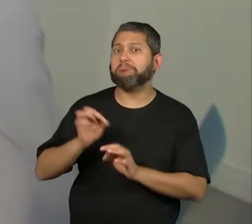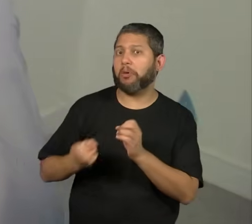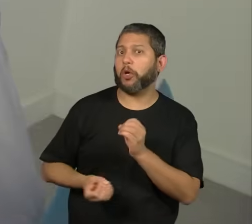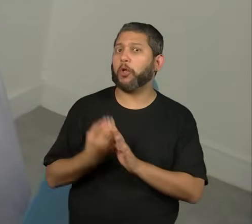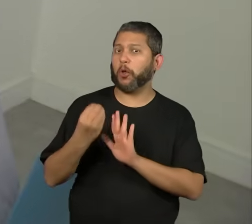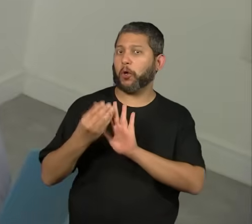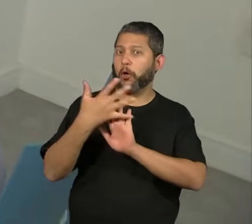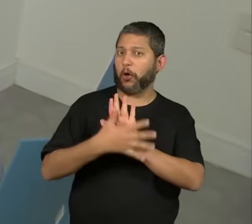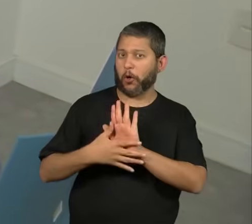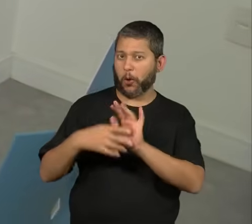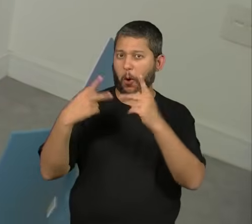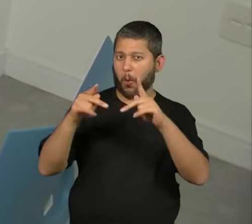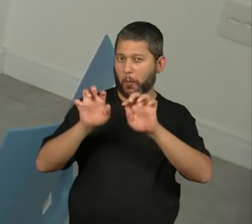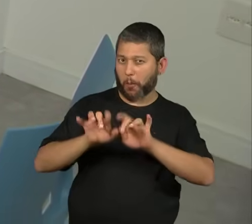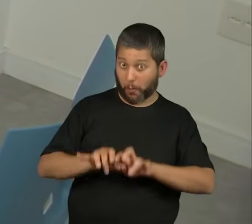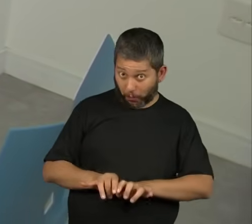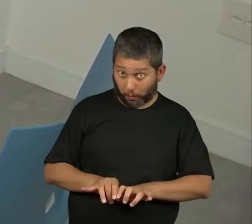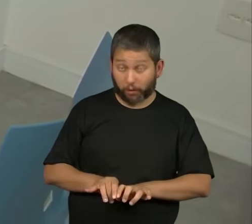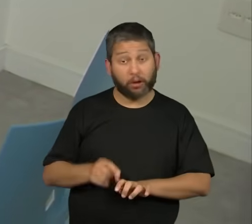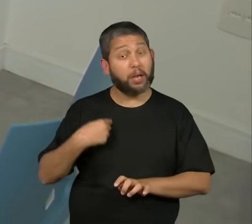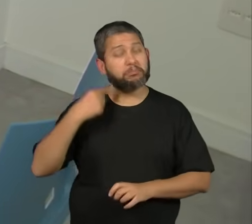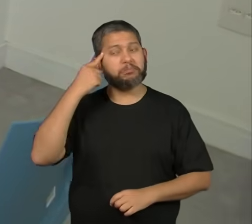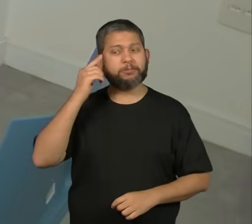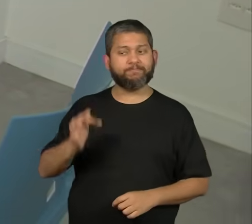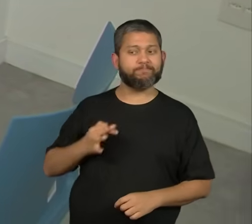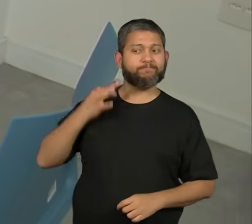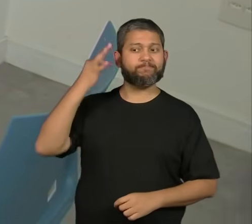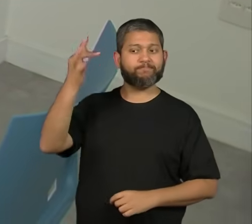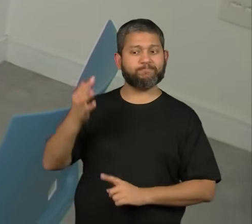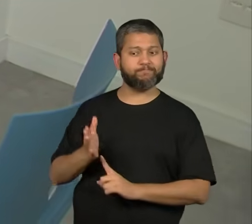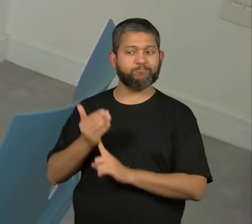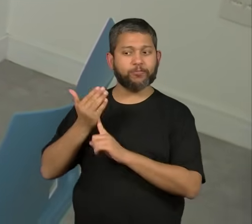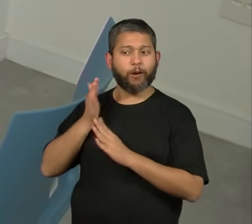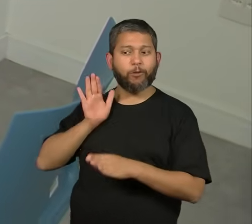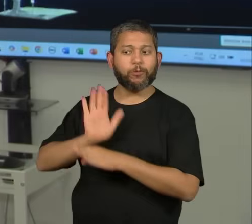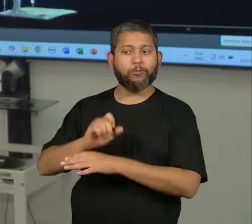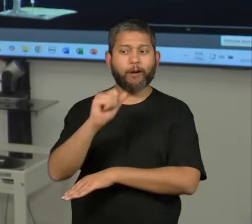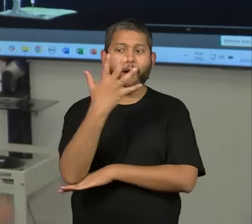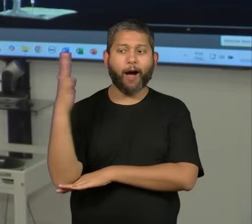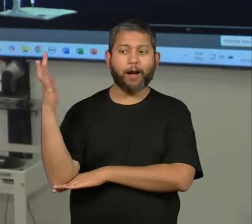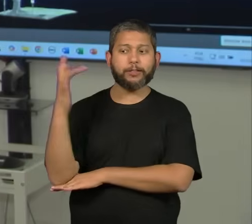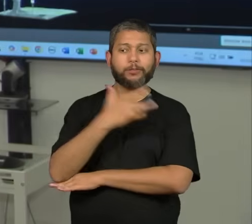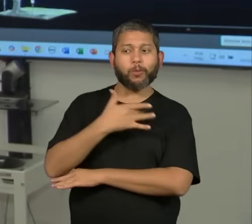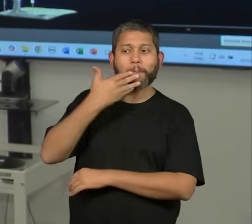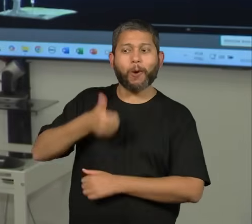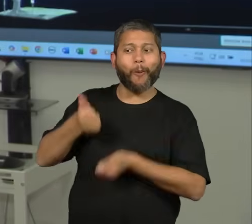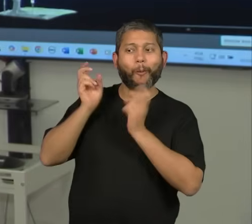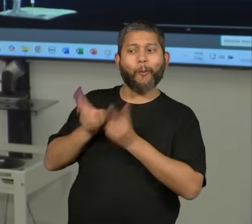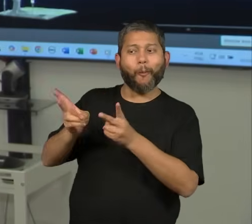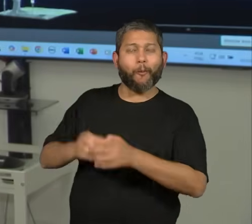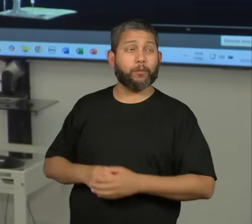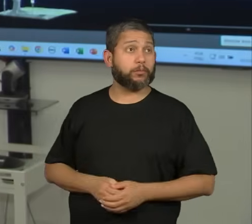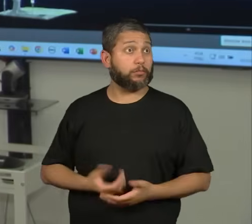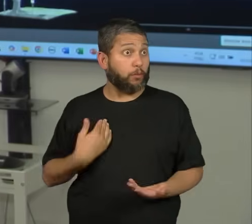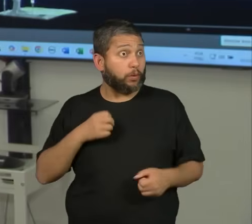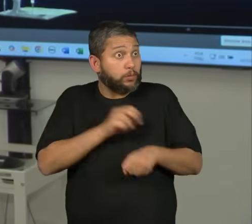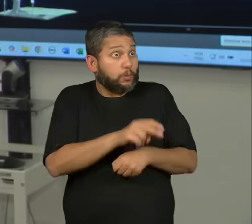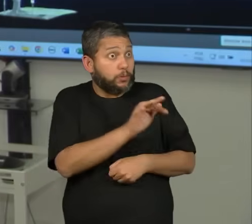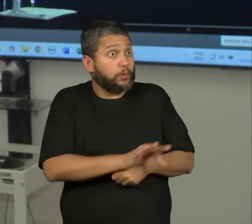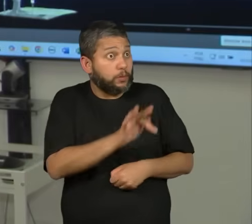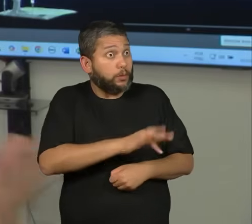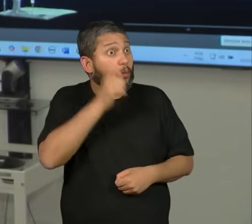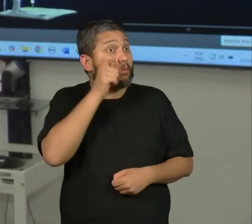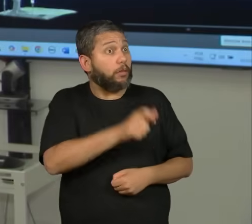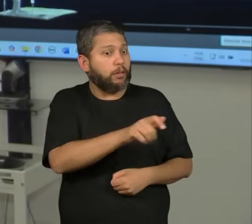usado e espera que a tecnologia permita salvar as árvores. Desde que eu entrei aqui na faculdade, eu tenho muito interesse por